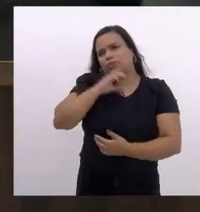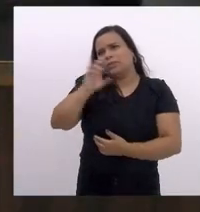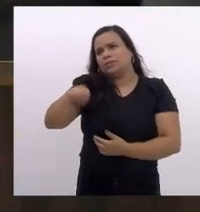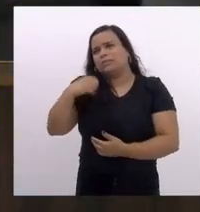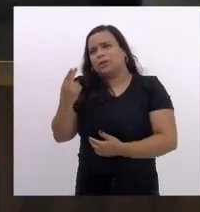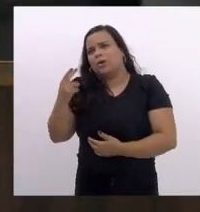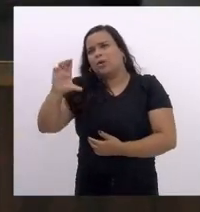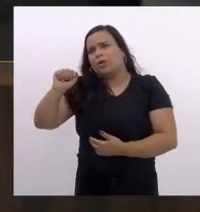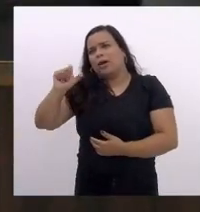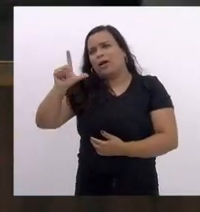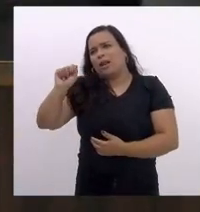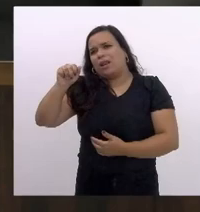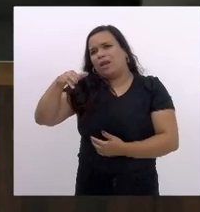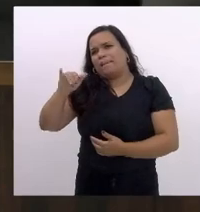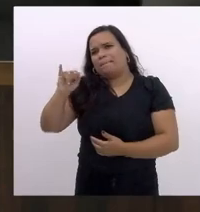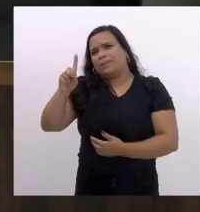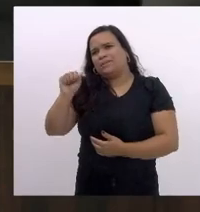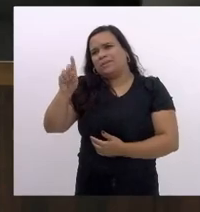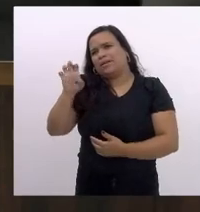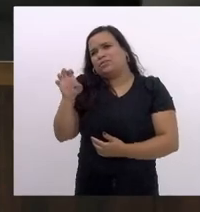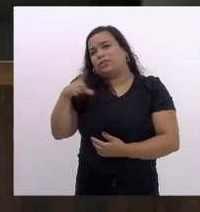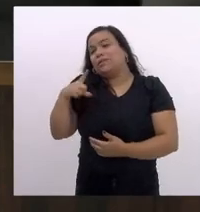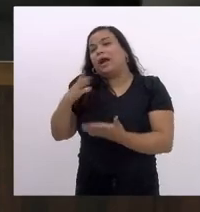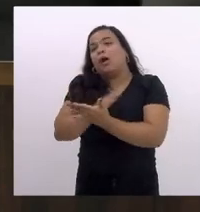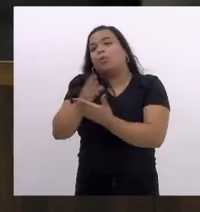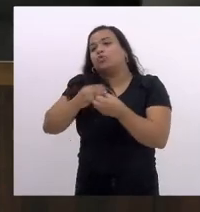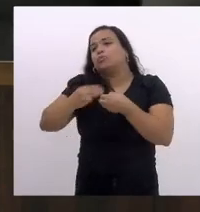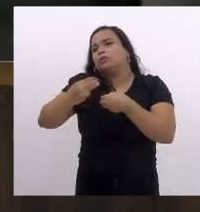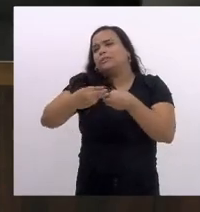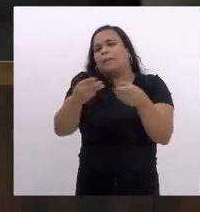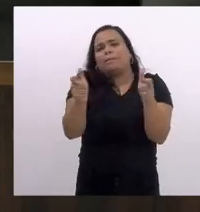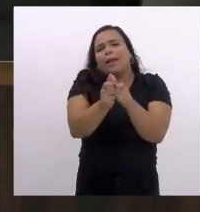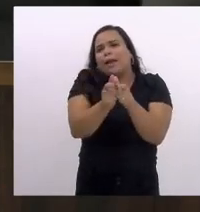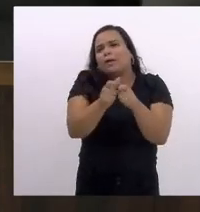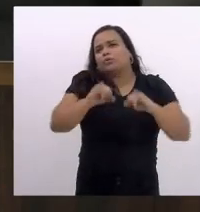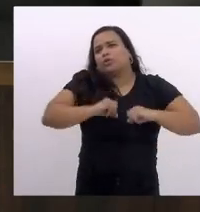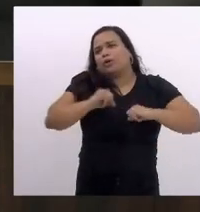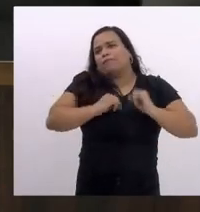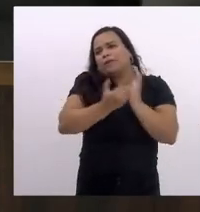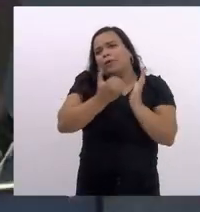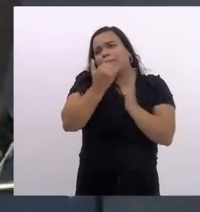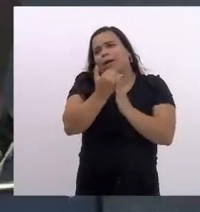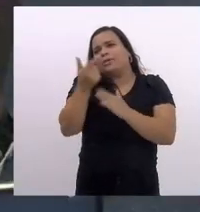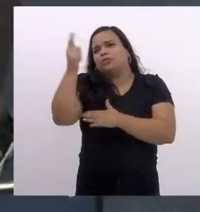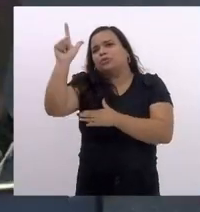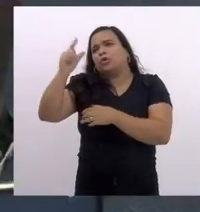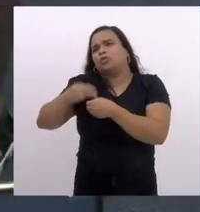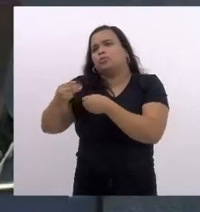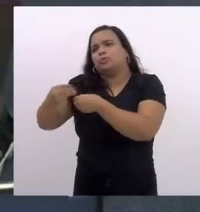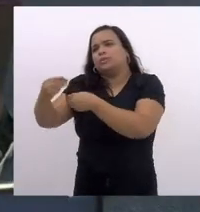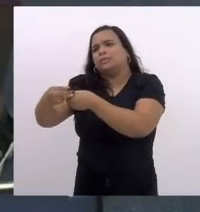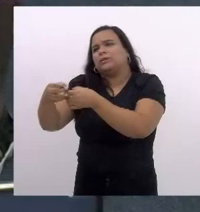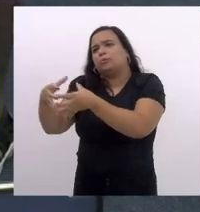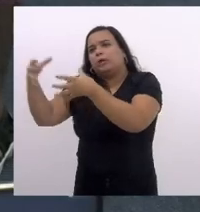município pequenininho que sofreu mais do que o grande. E aí você vai ficar da população... Não, mas eu não falo...